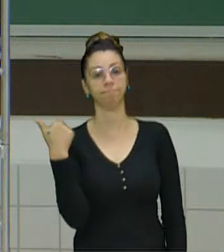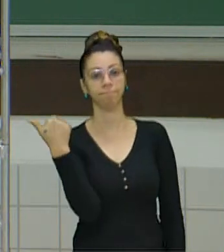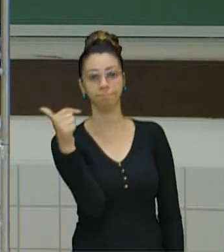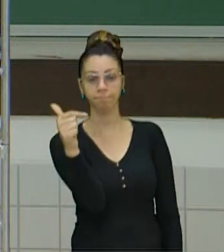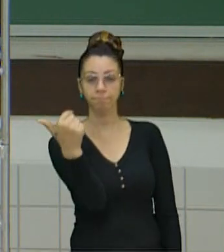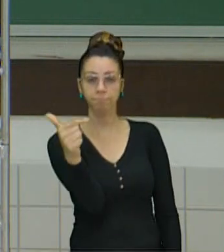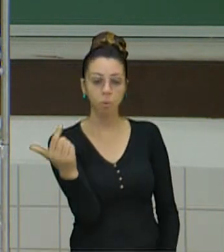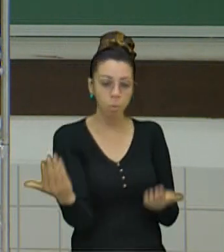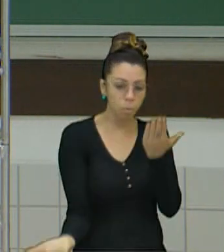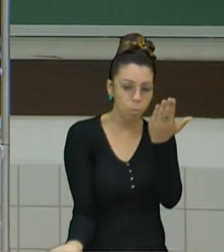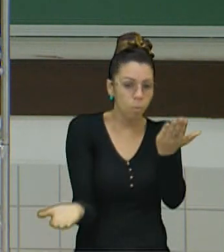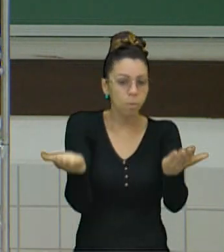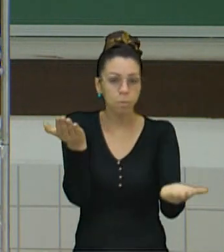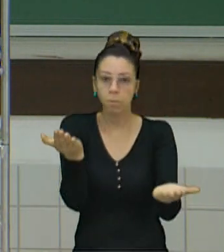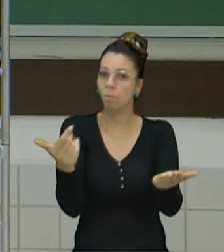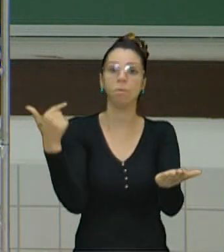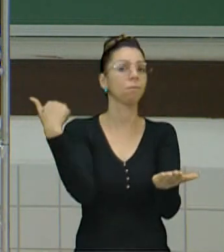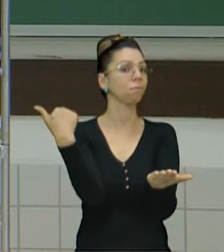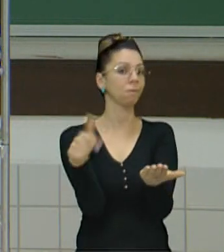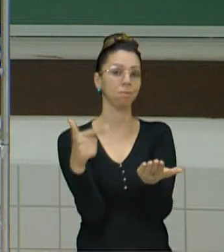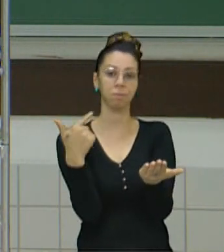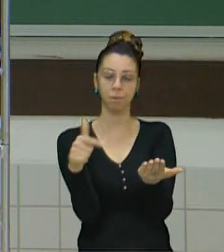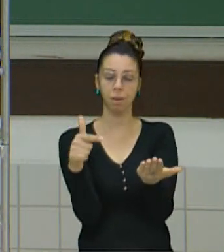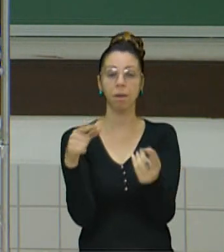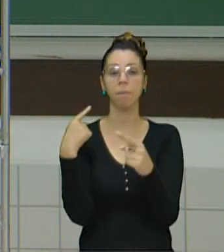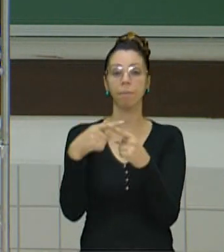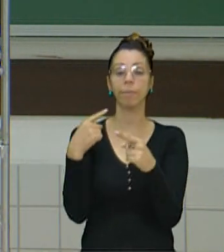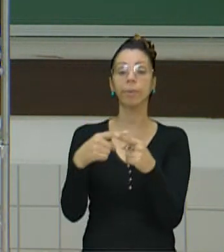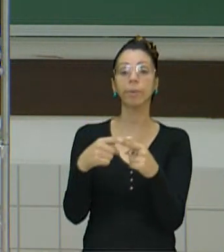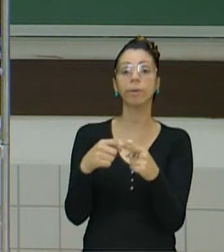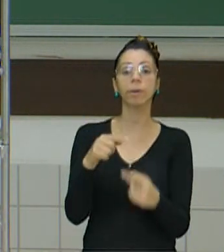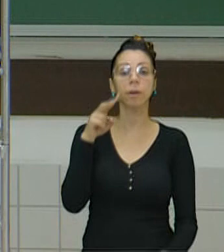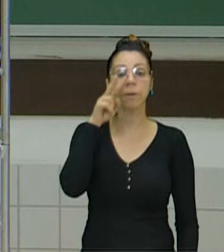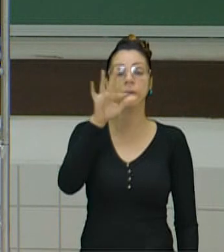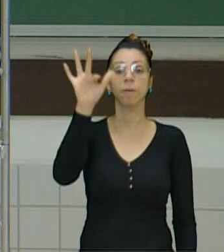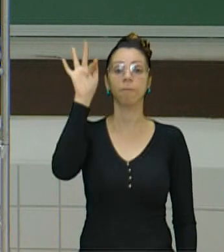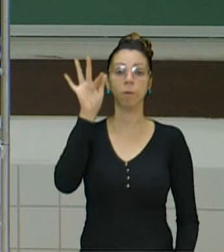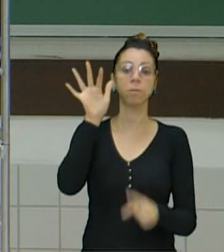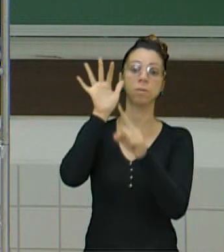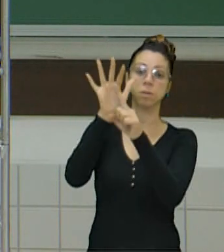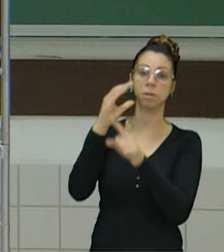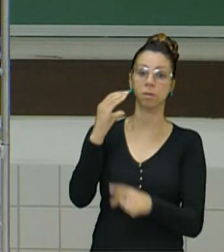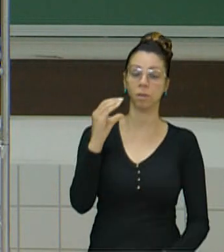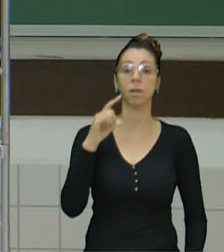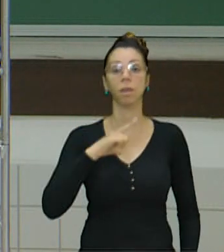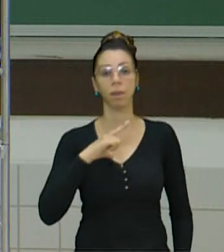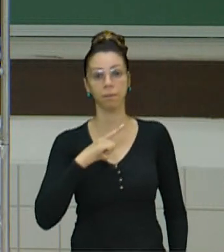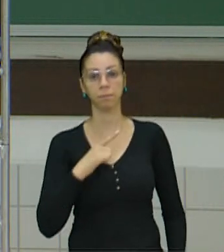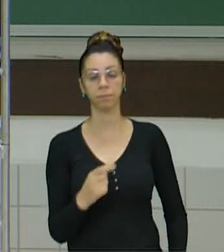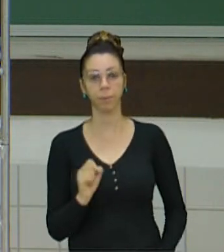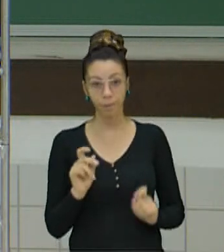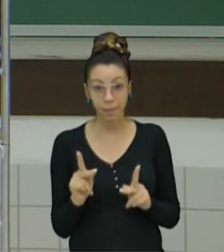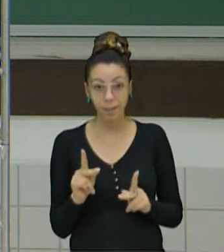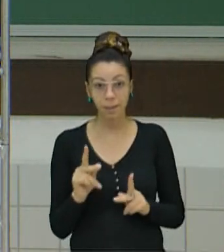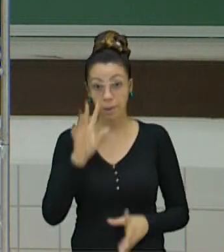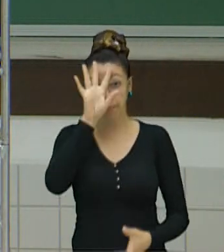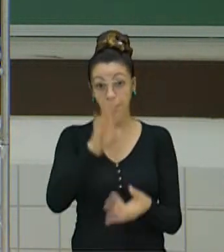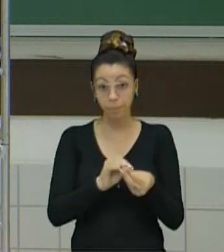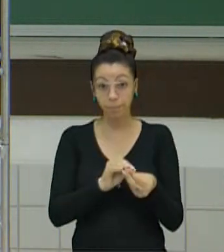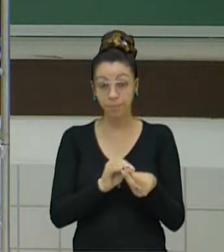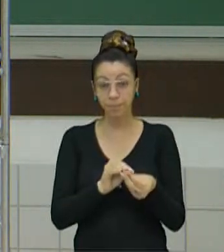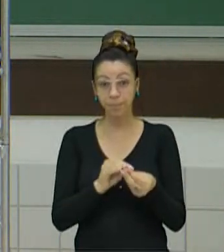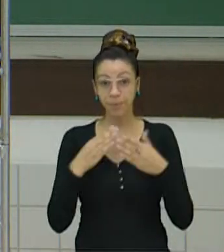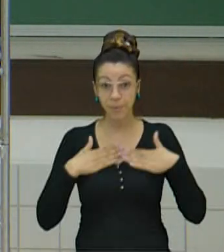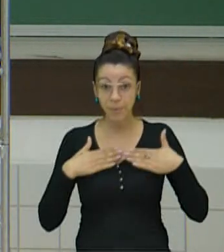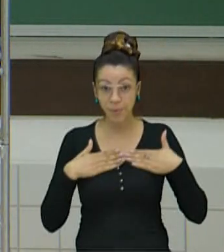aqui um equilíbrio nessa situação, porque existe a atuação de uma força centrípeta. Beleza, meus queridos? Entendido? Suave